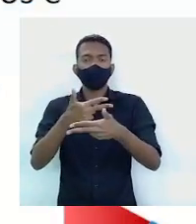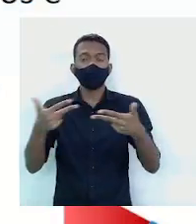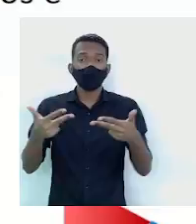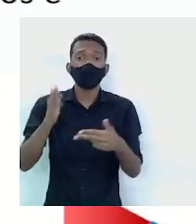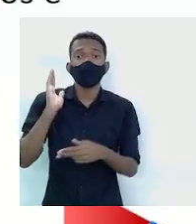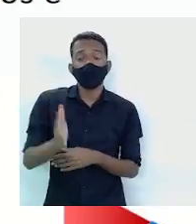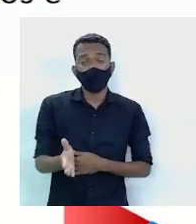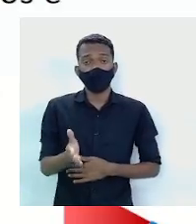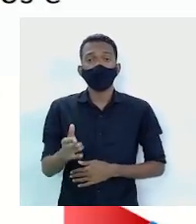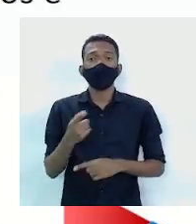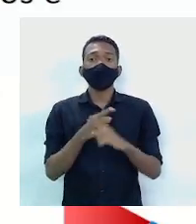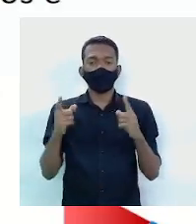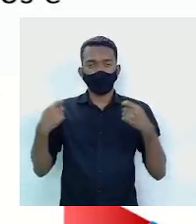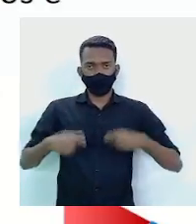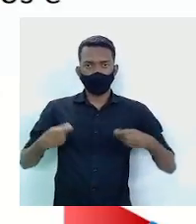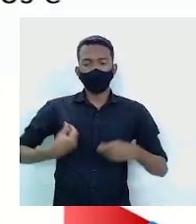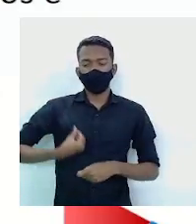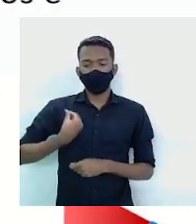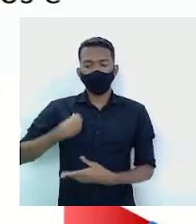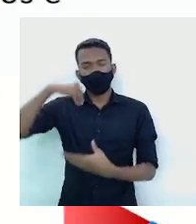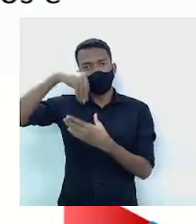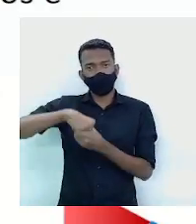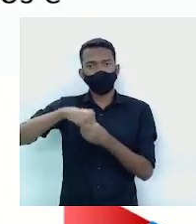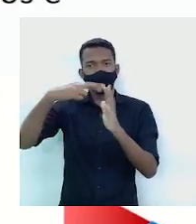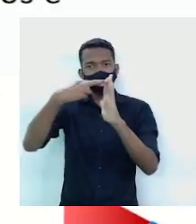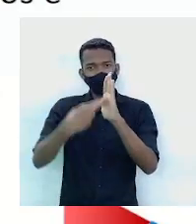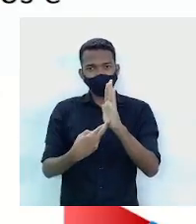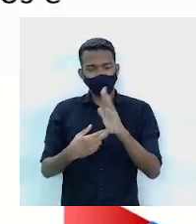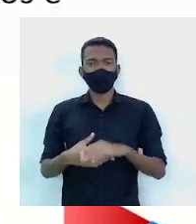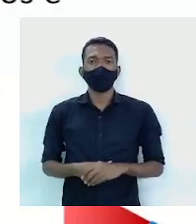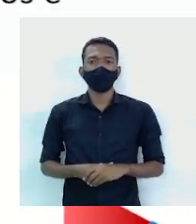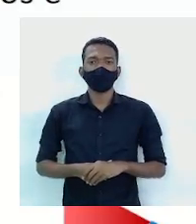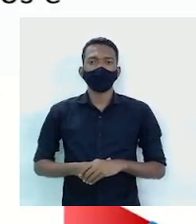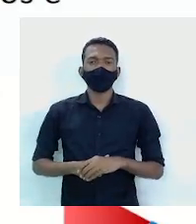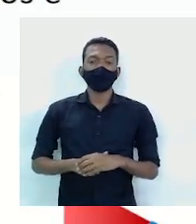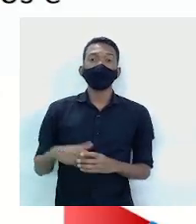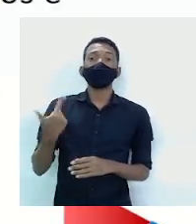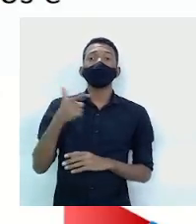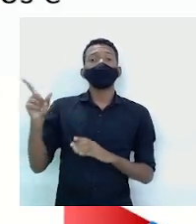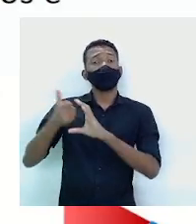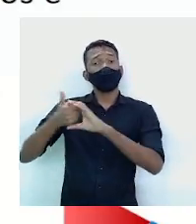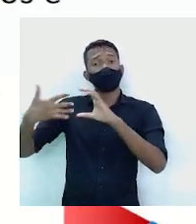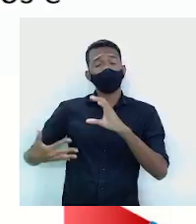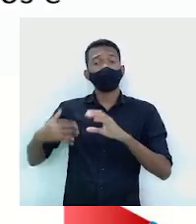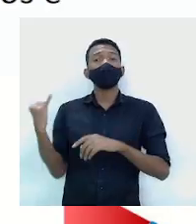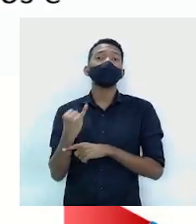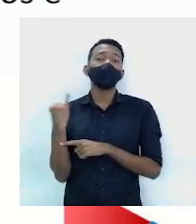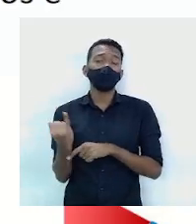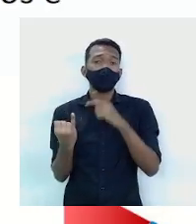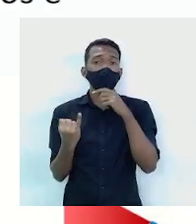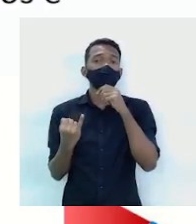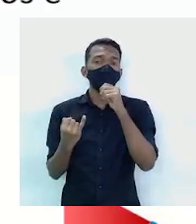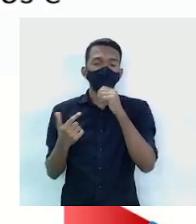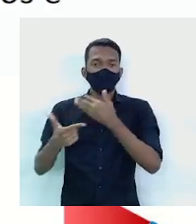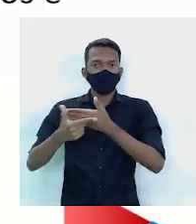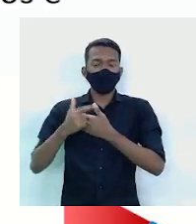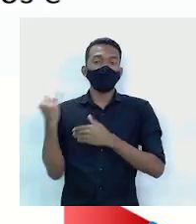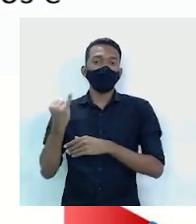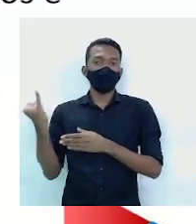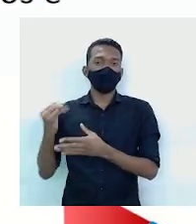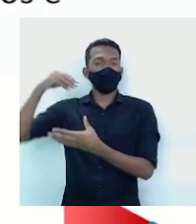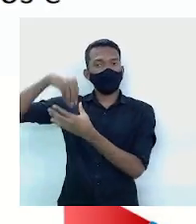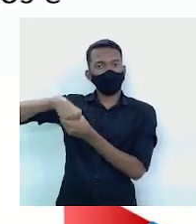devem estar presentes em um roteiro, certo? Outra característica importante, outra função importante do roteiro